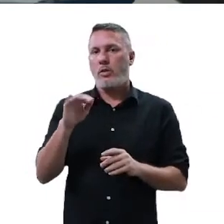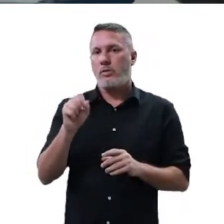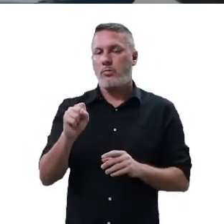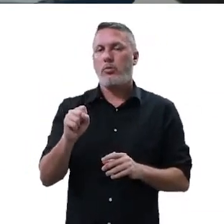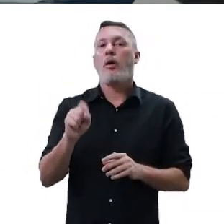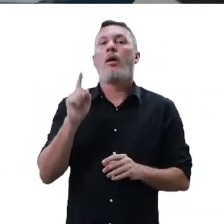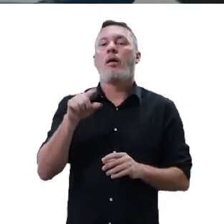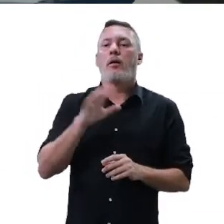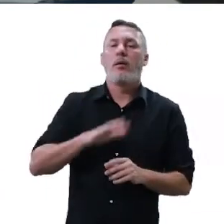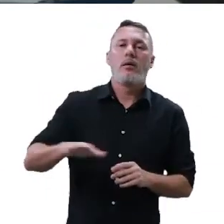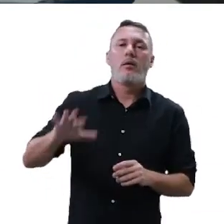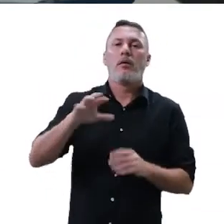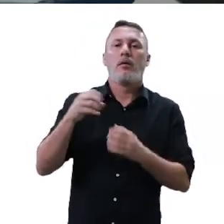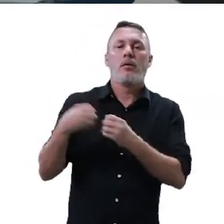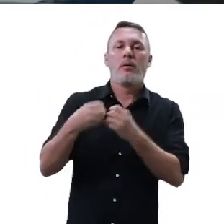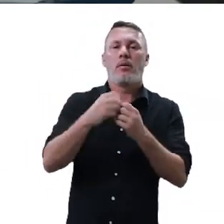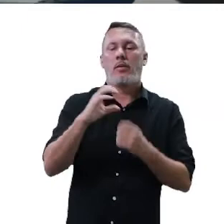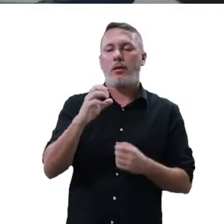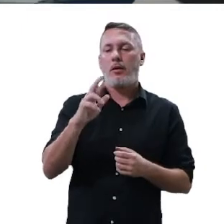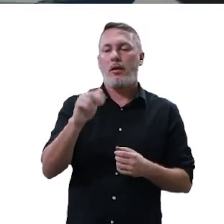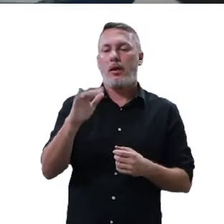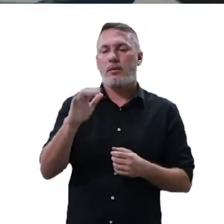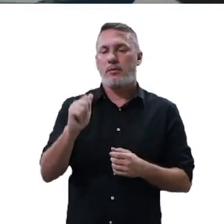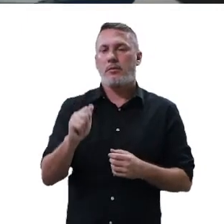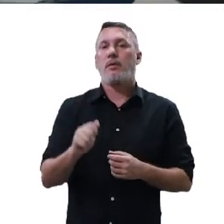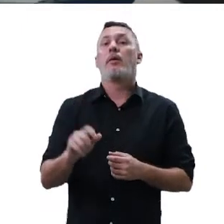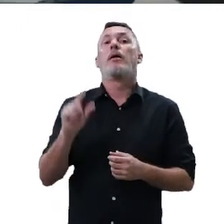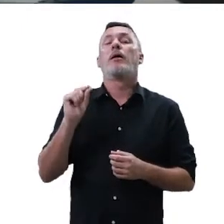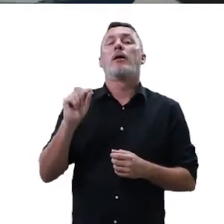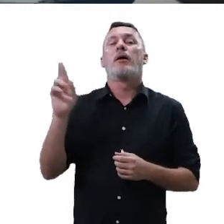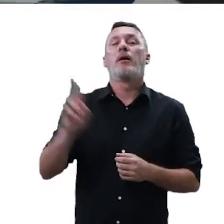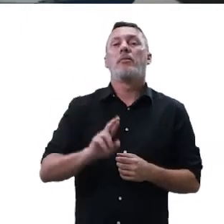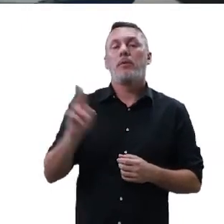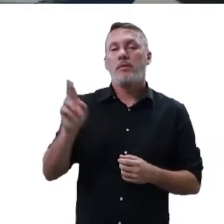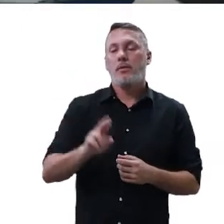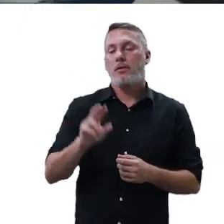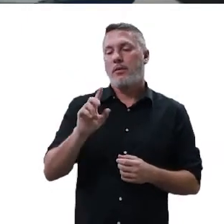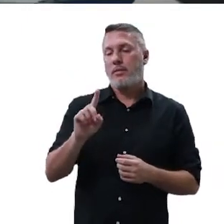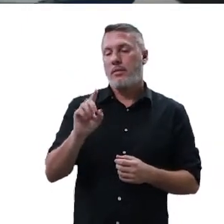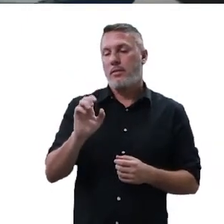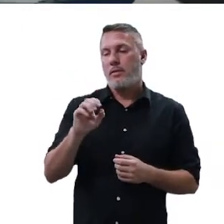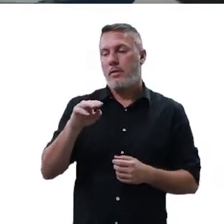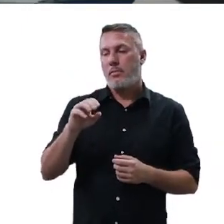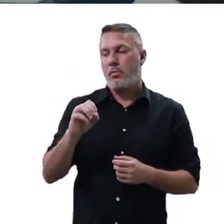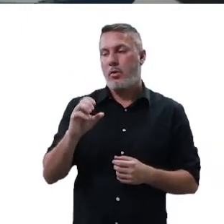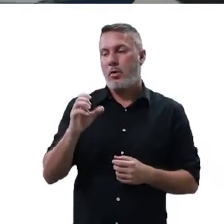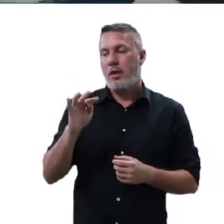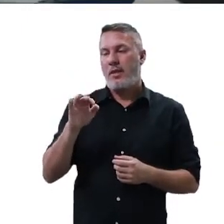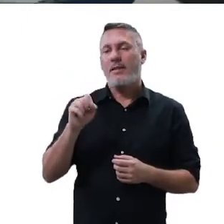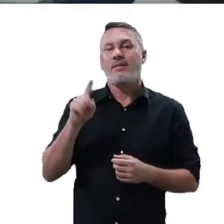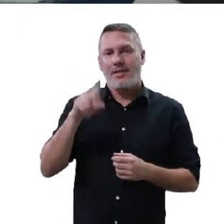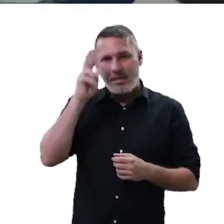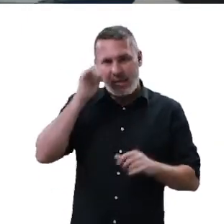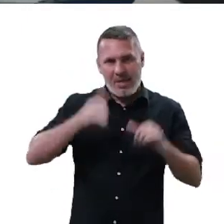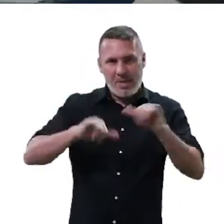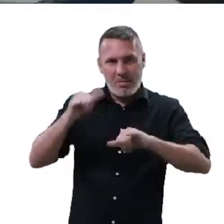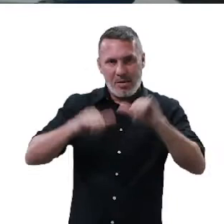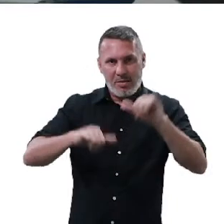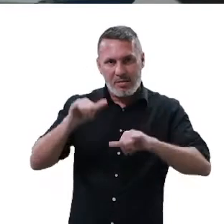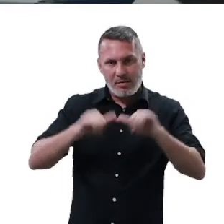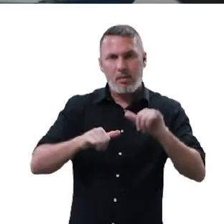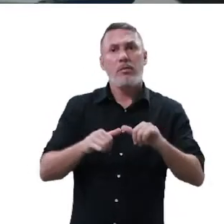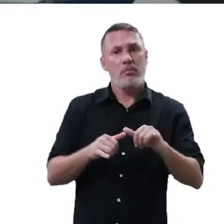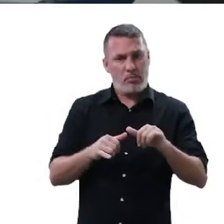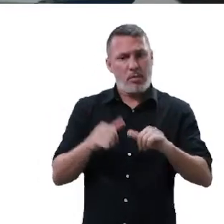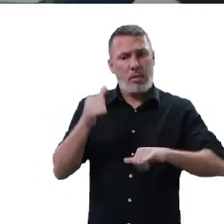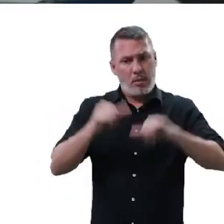chamada de atomismo, foi desenvolvida na região da Trácia, sendo seus principais representantes Demócrito e Leucipo. Lembra de Demócrito, lá da